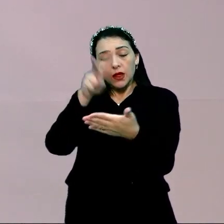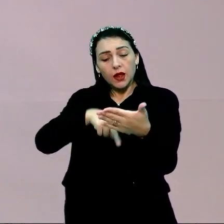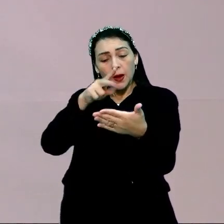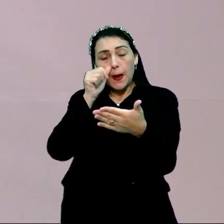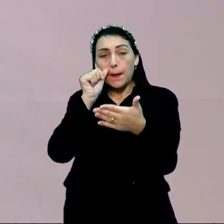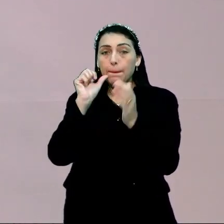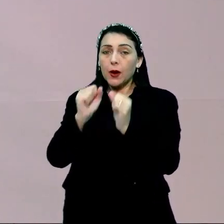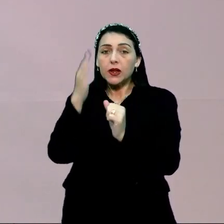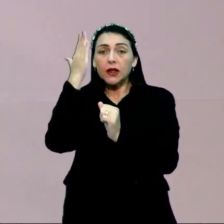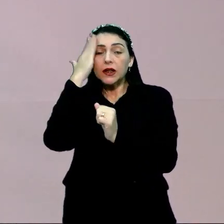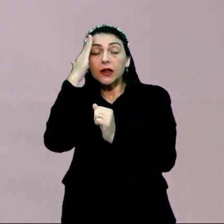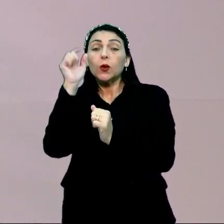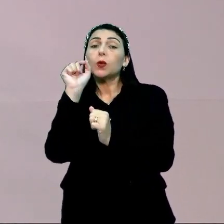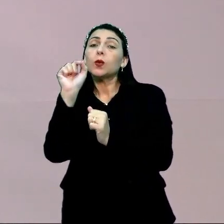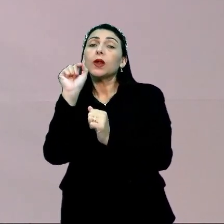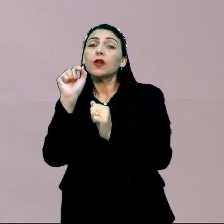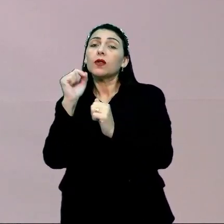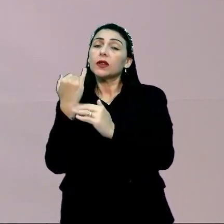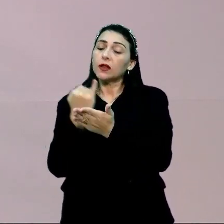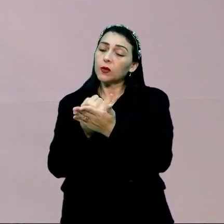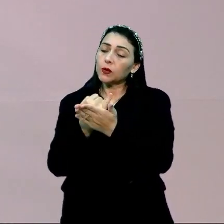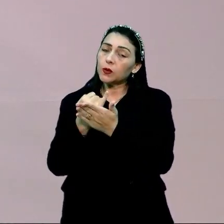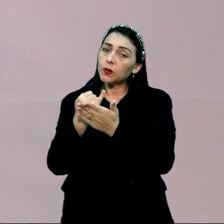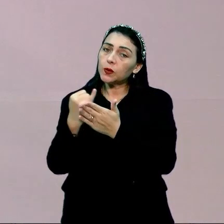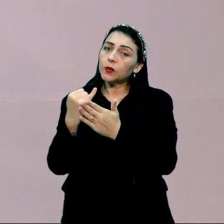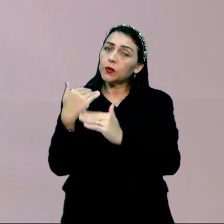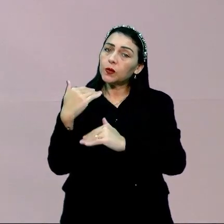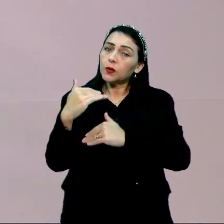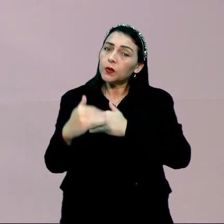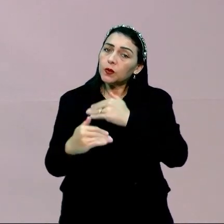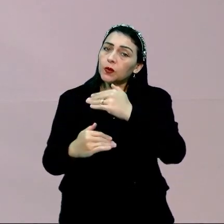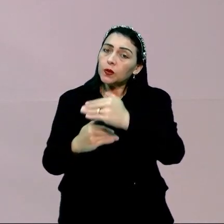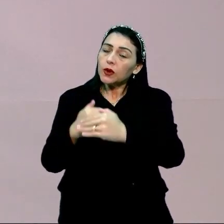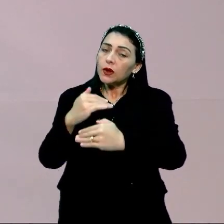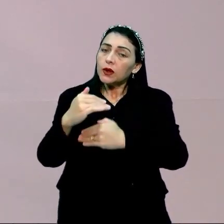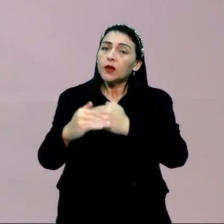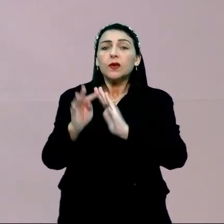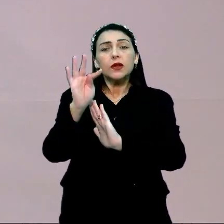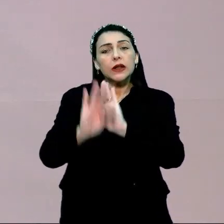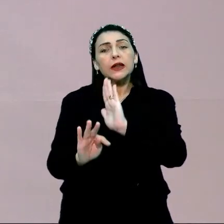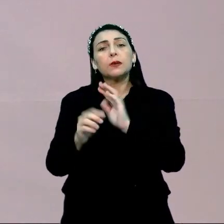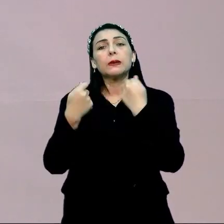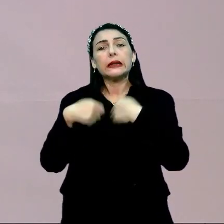possa compreender o que você vai desenvolver no texto. Então, assim, é necessário que você